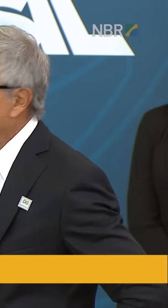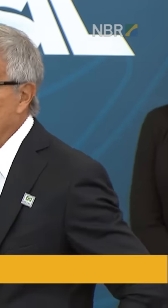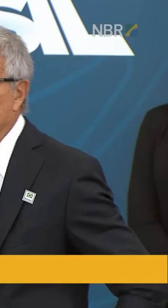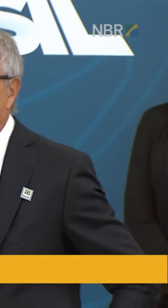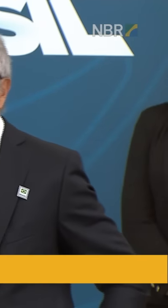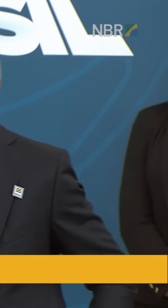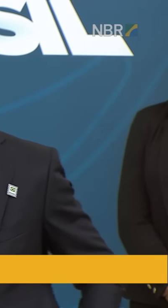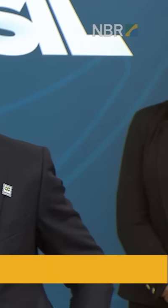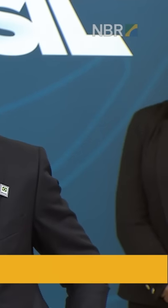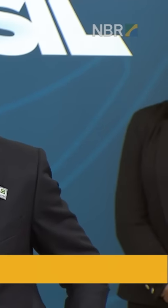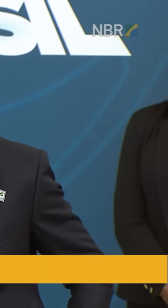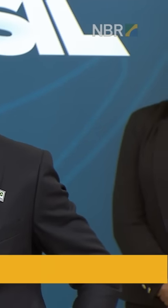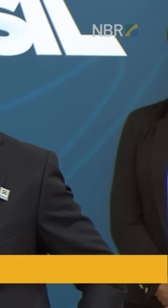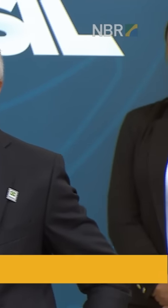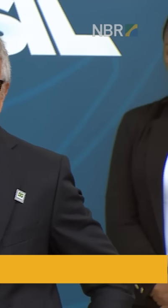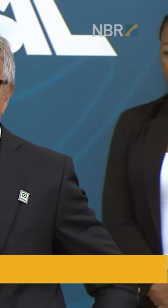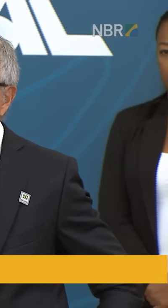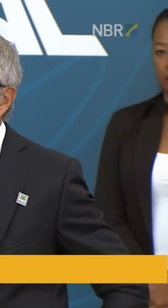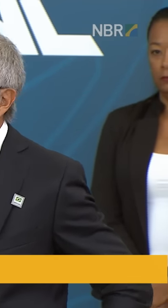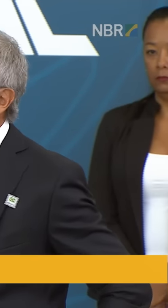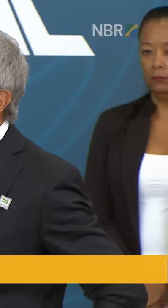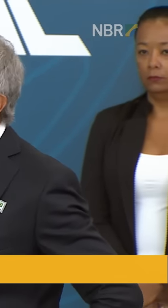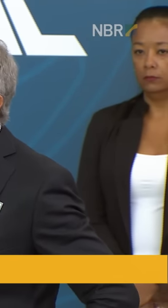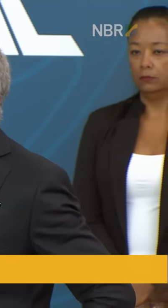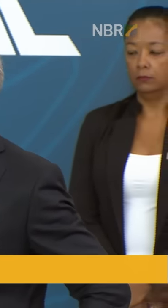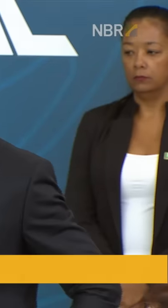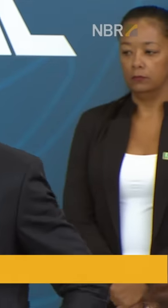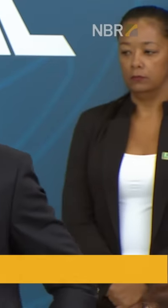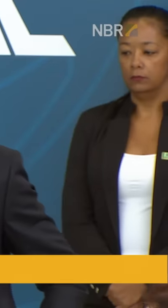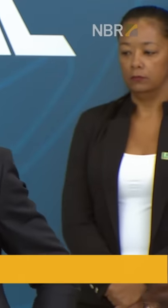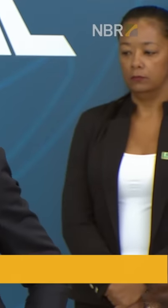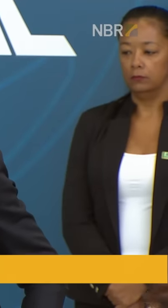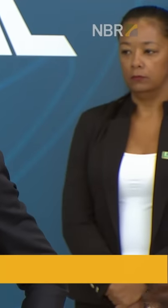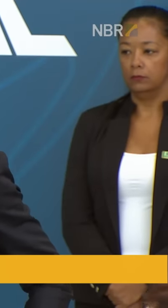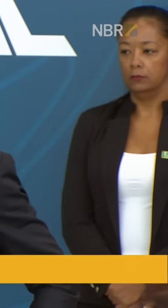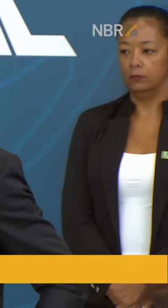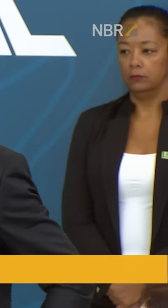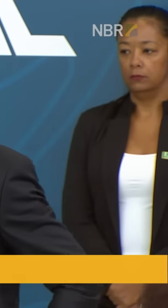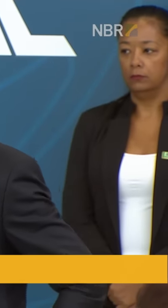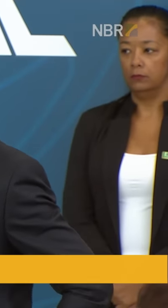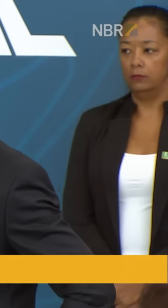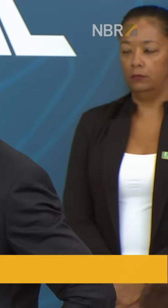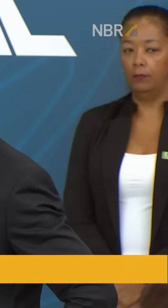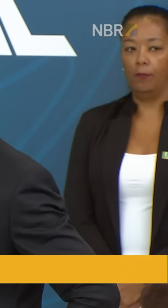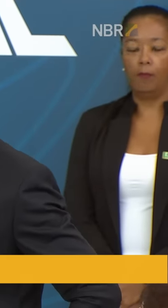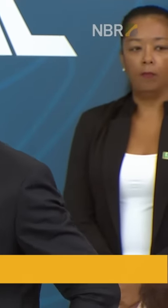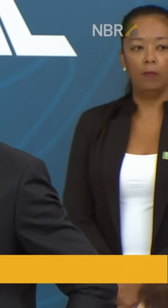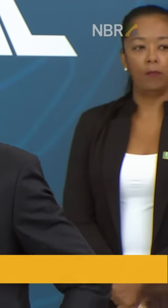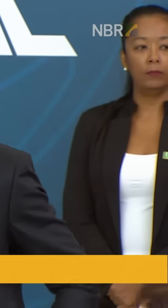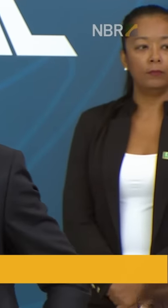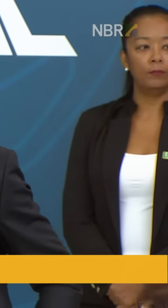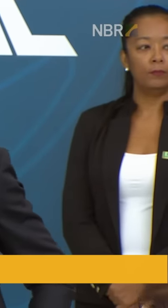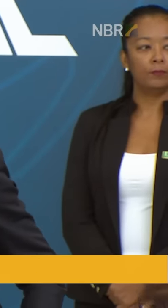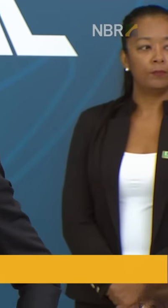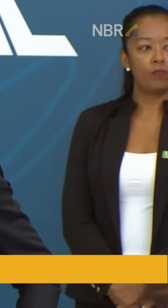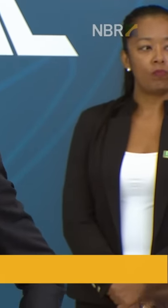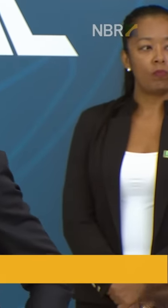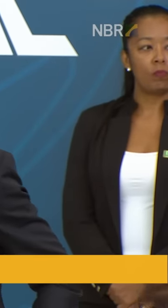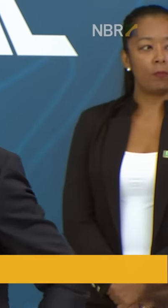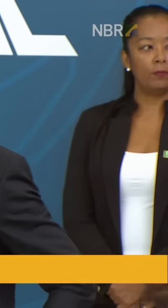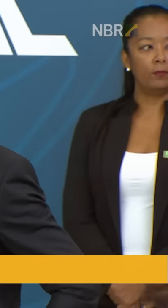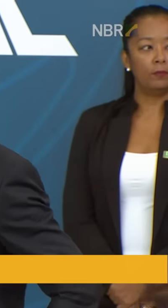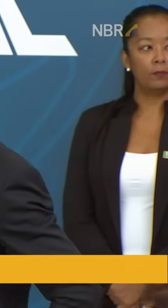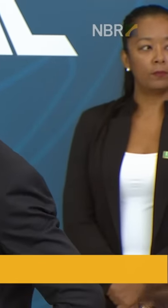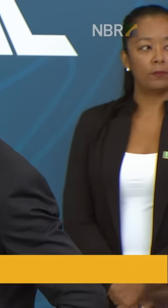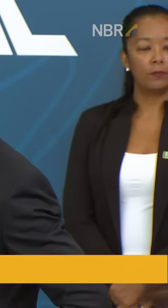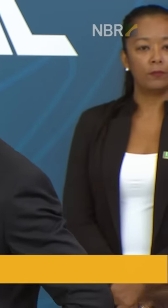Estado não tem condição de investir, as empresas estão endividadas, as famílias estão endividadas, não dá para fazer o